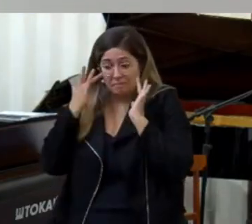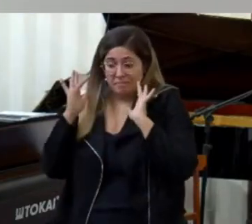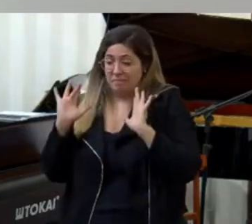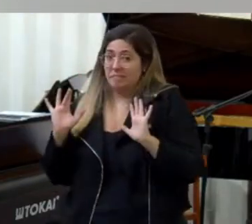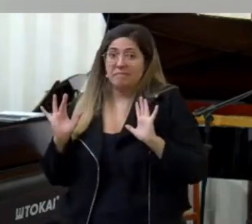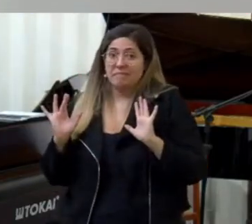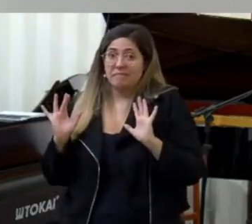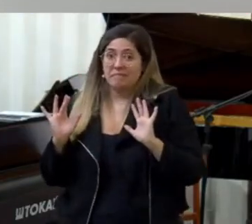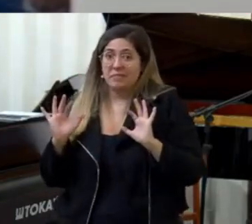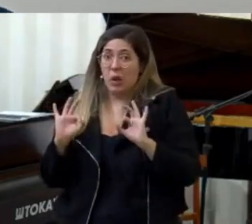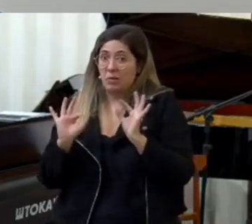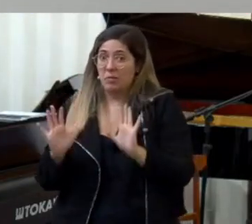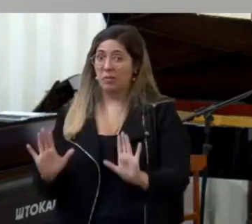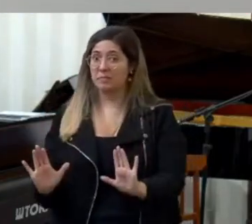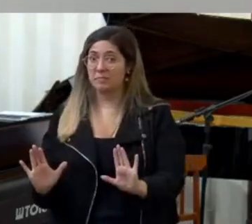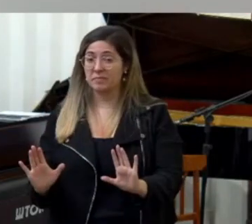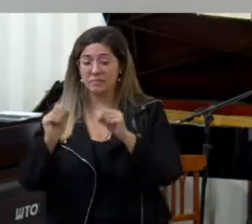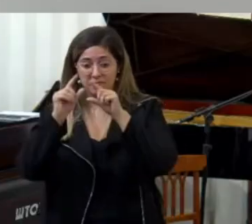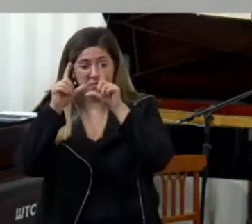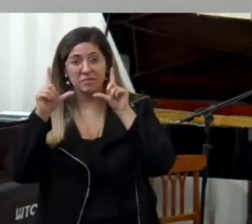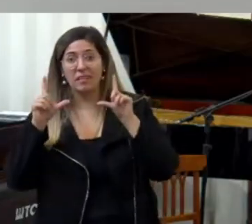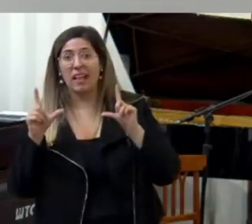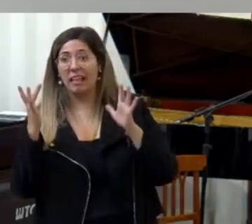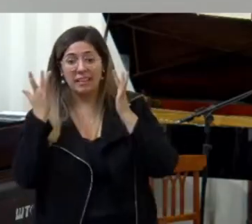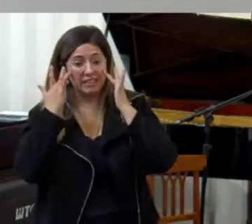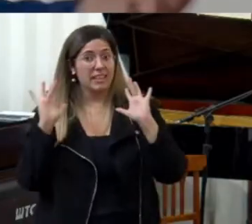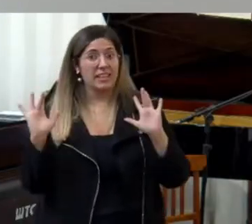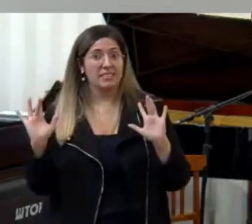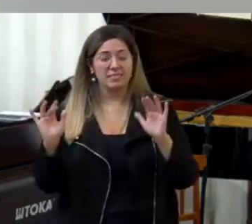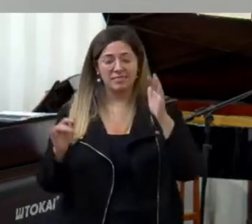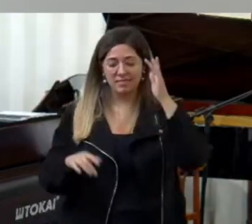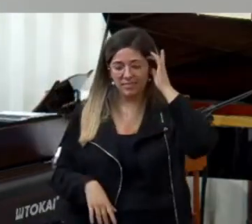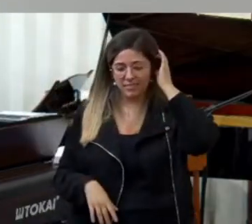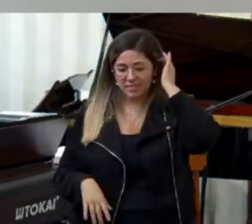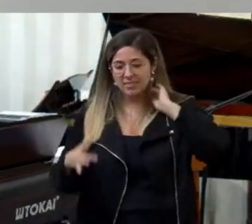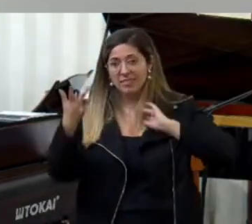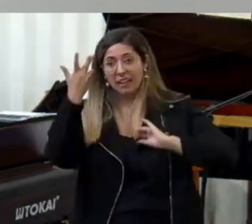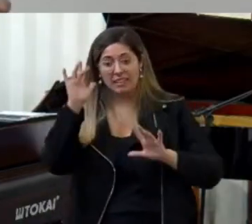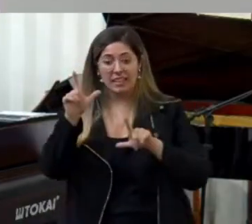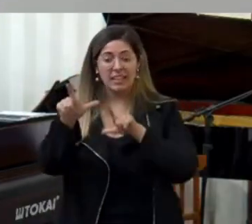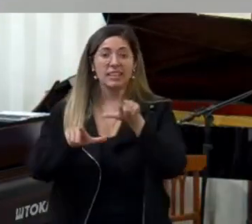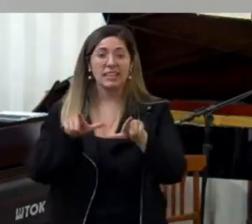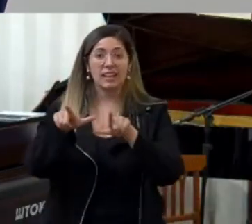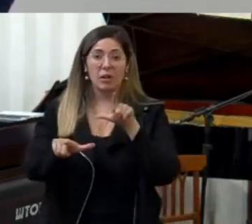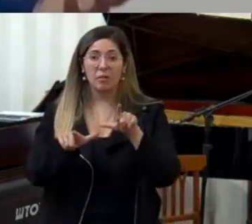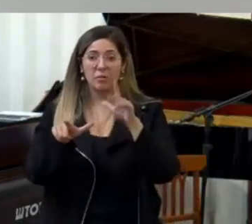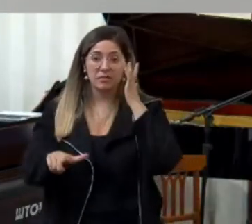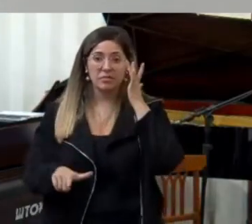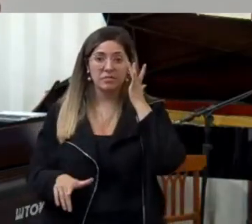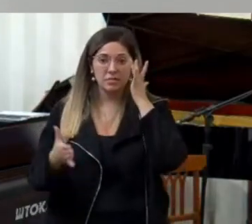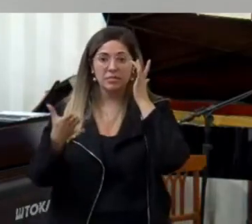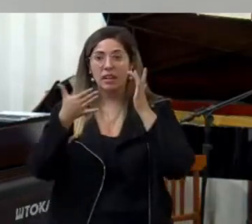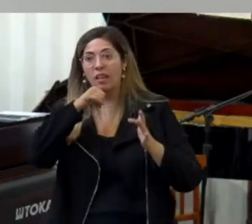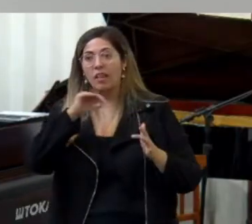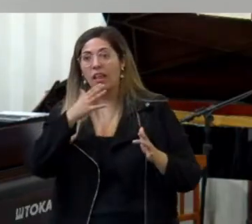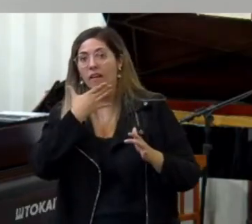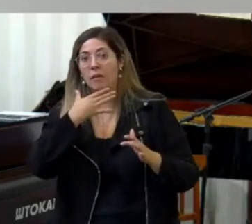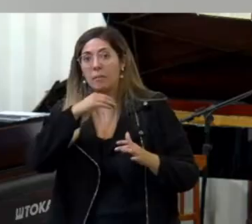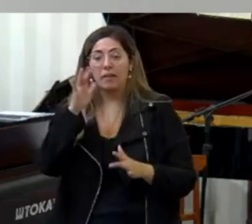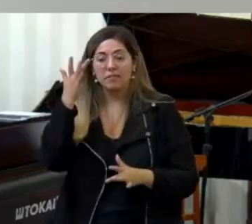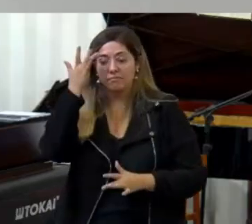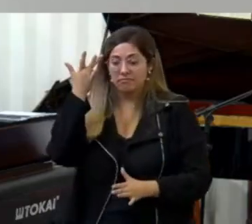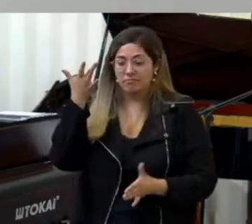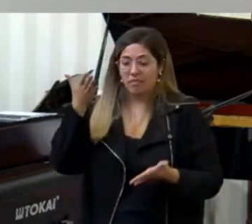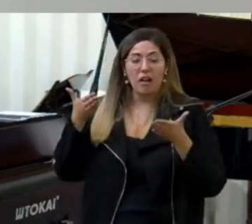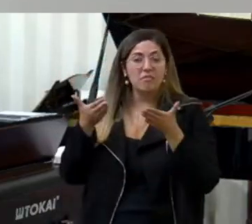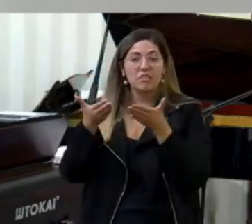viver, eu não sei como podem acordar de manhã, eu não sei como podem trabalhar em suas empresas, eu não sei como podem ser pai e mãe dos seus filhos, se eles não sabem